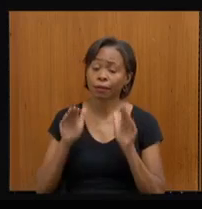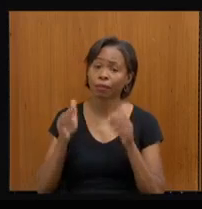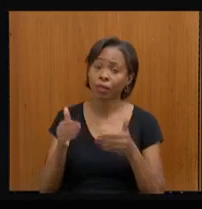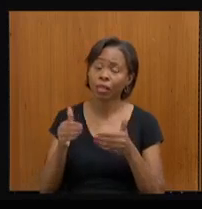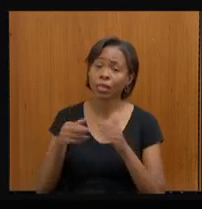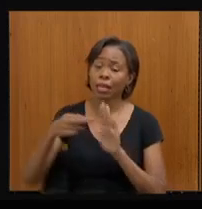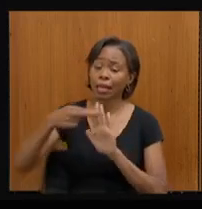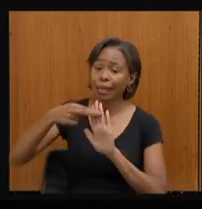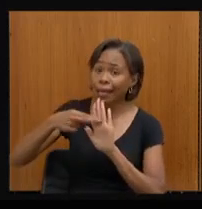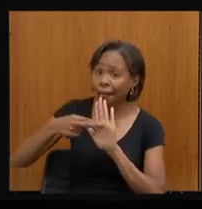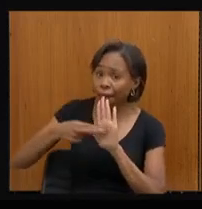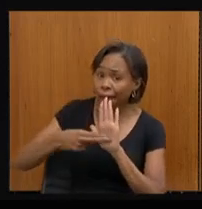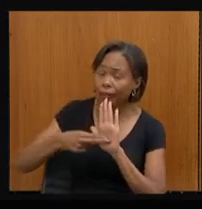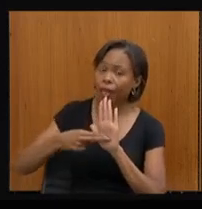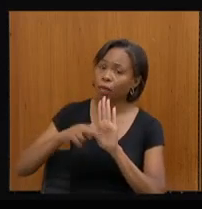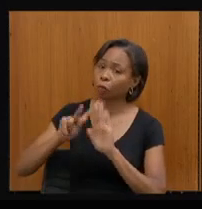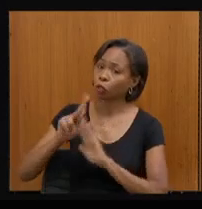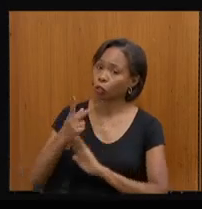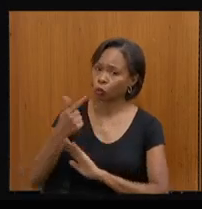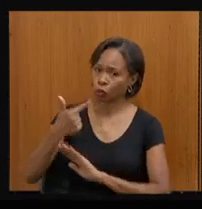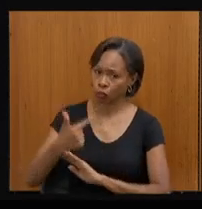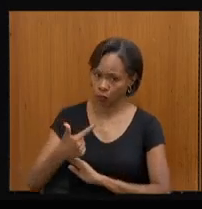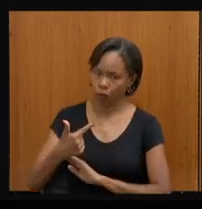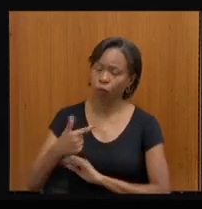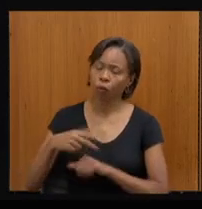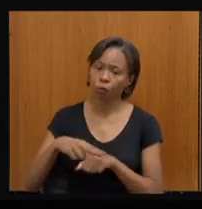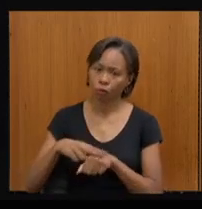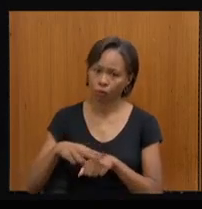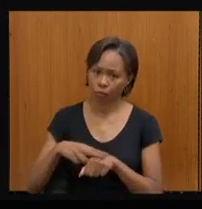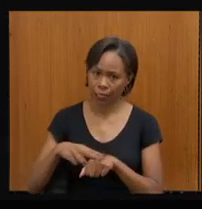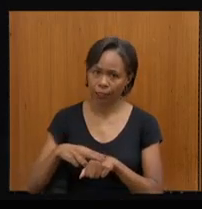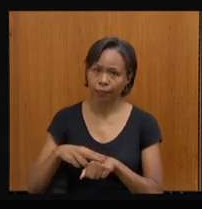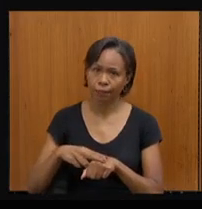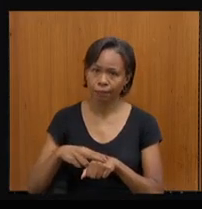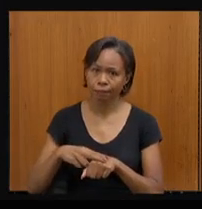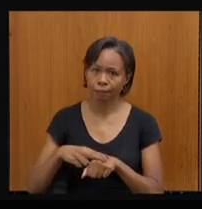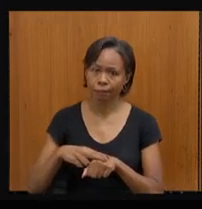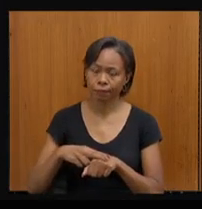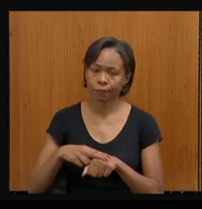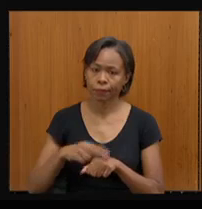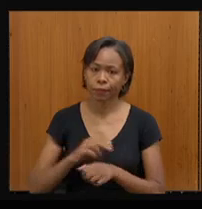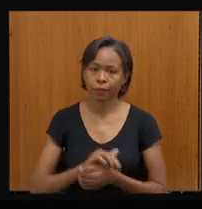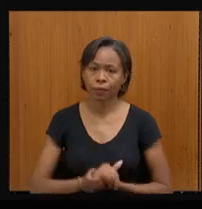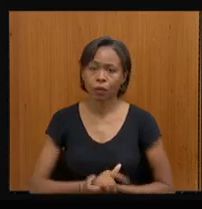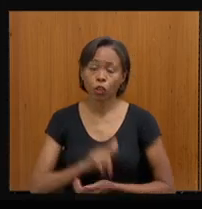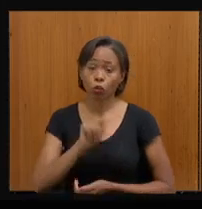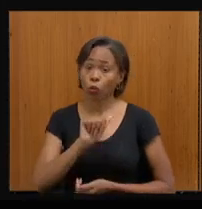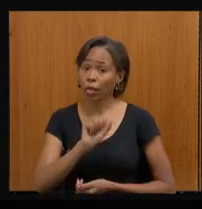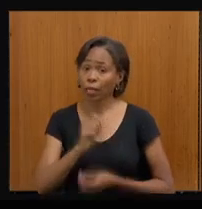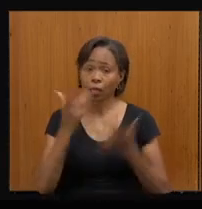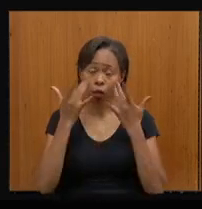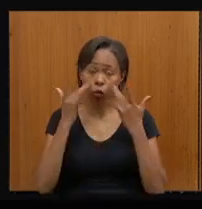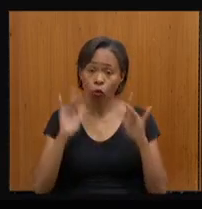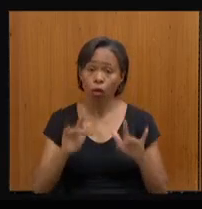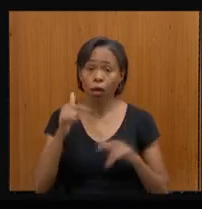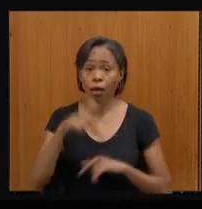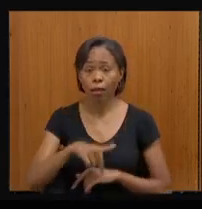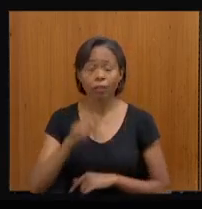nas linhas de distribuição de gás natural do estado de Minas Gerais a desenvolver